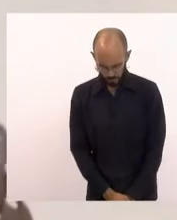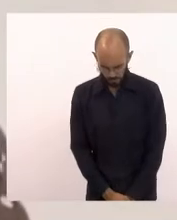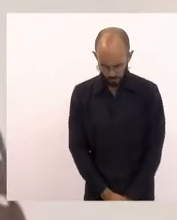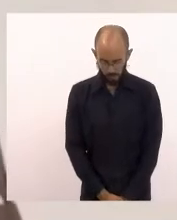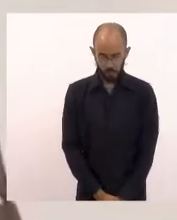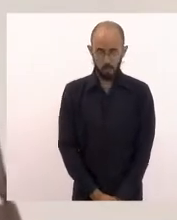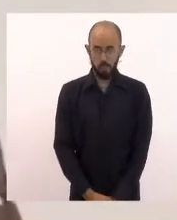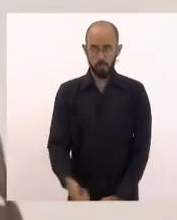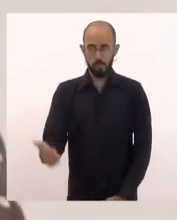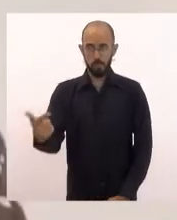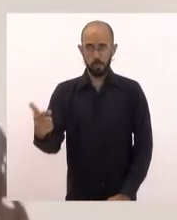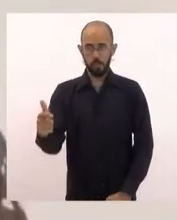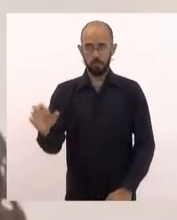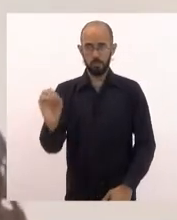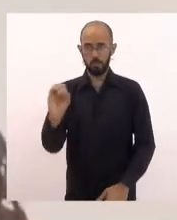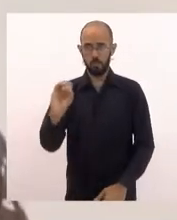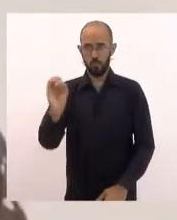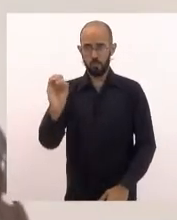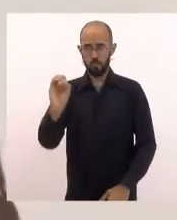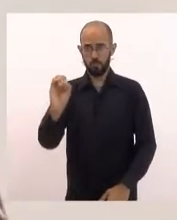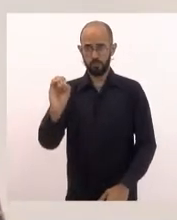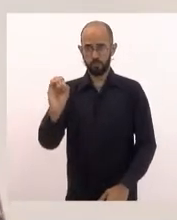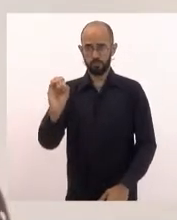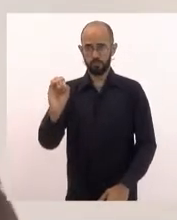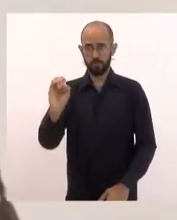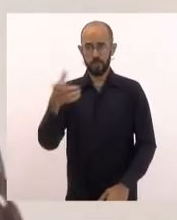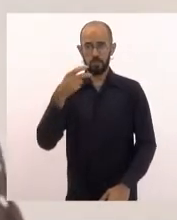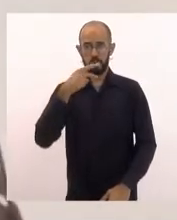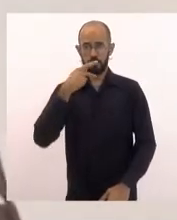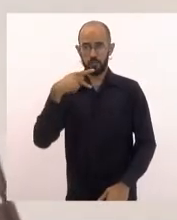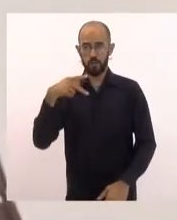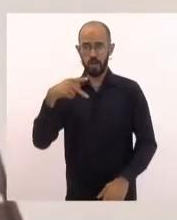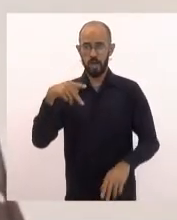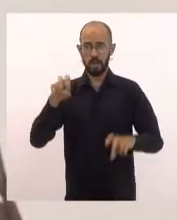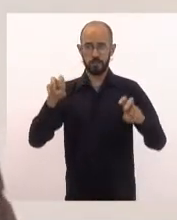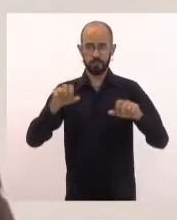Não havendo mais nada a tratar na sessão,